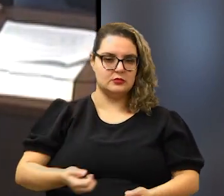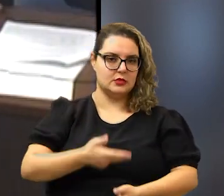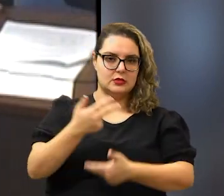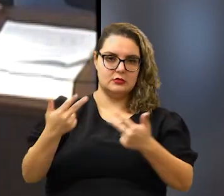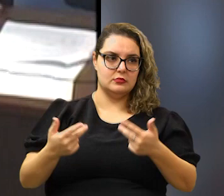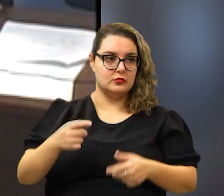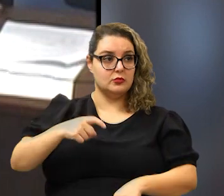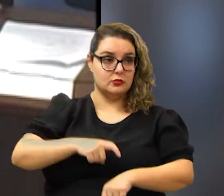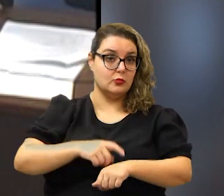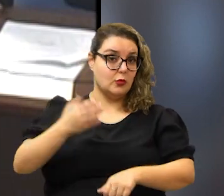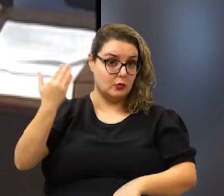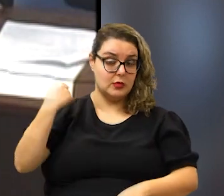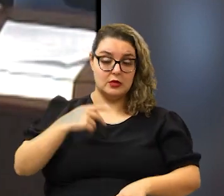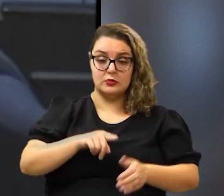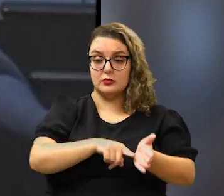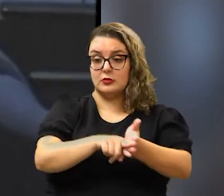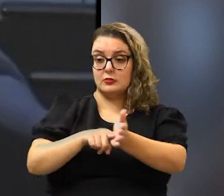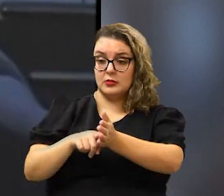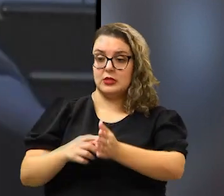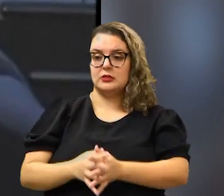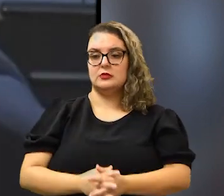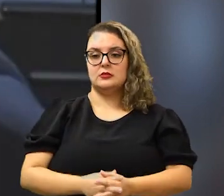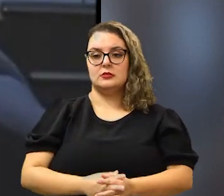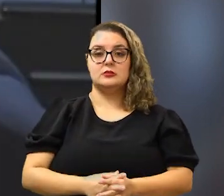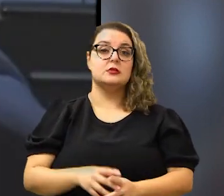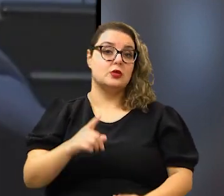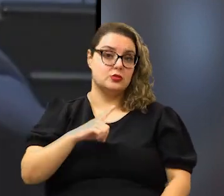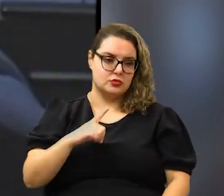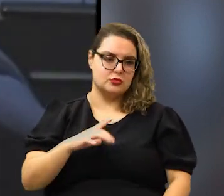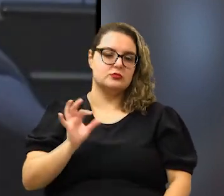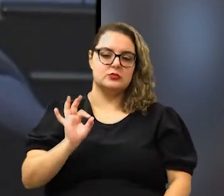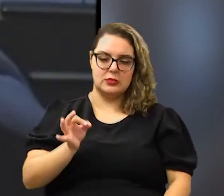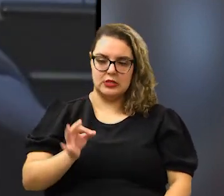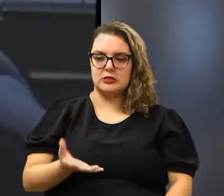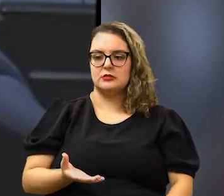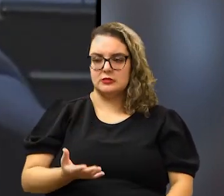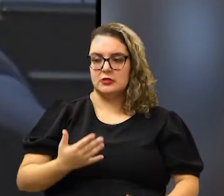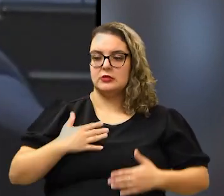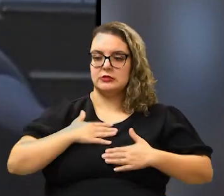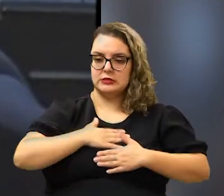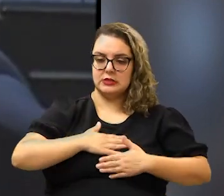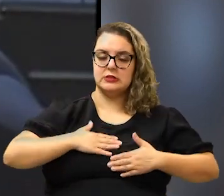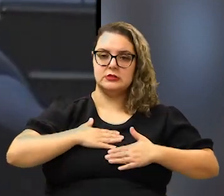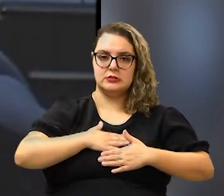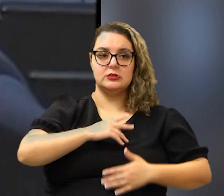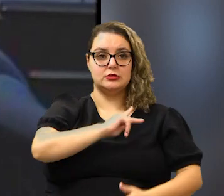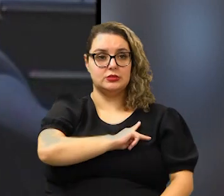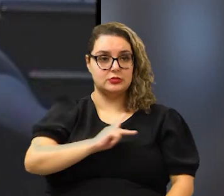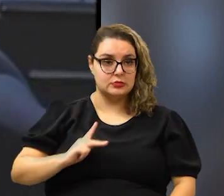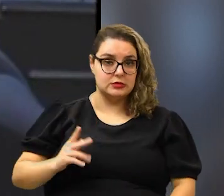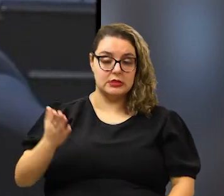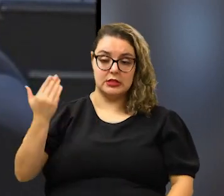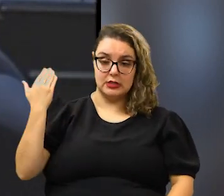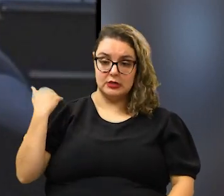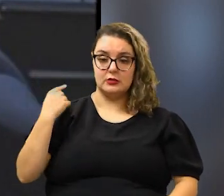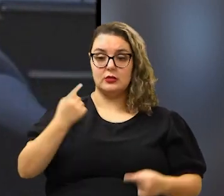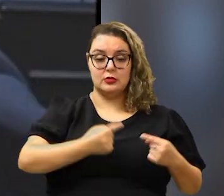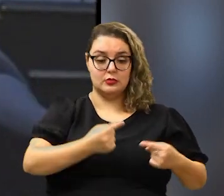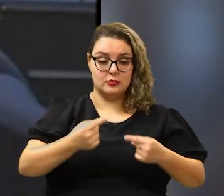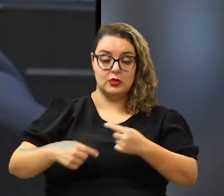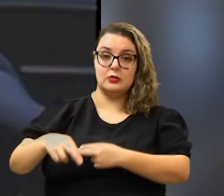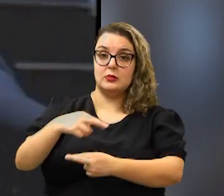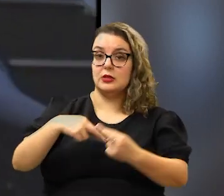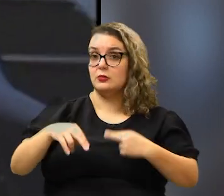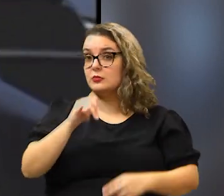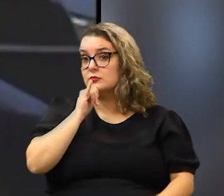do voto aos 16 anos, que ainda não estava consolidado. E até hoje ainda você vê o TSE principalmente fazendo campanhas,